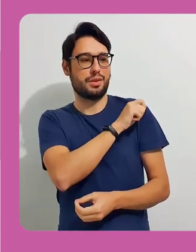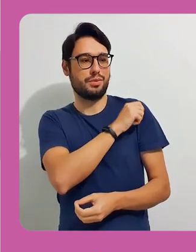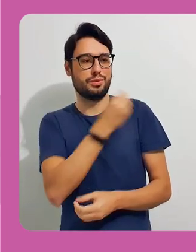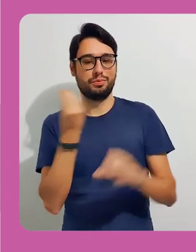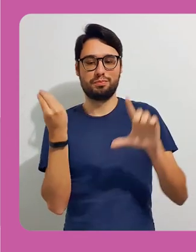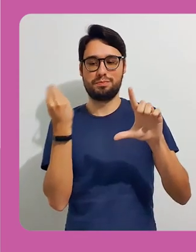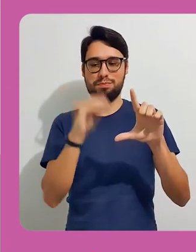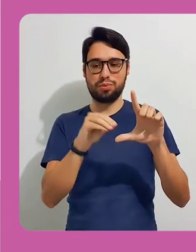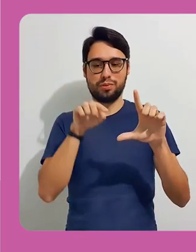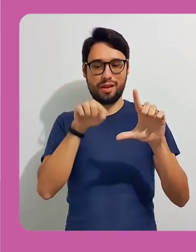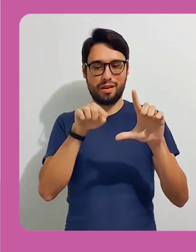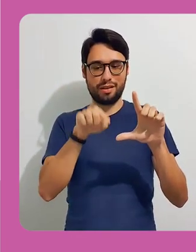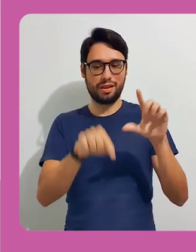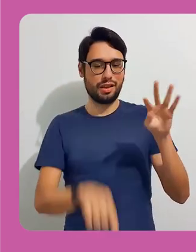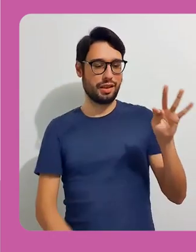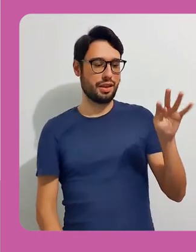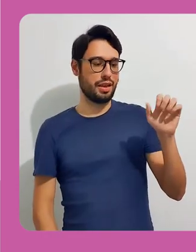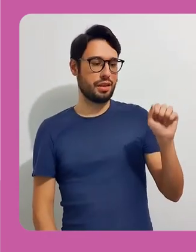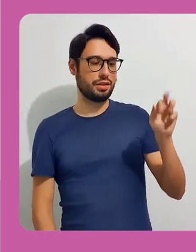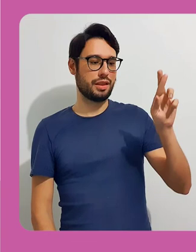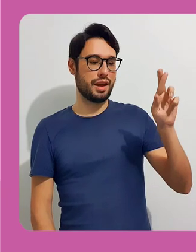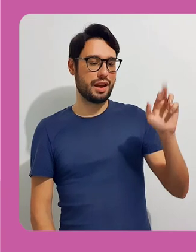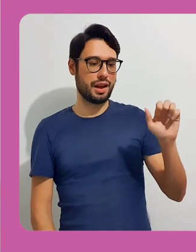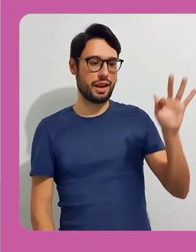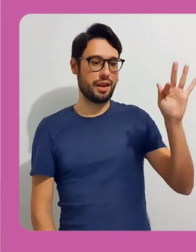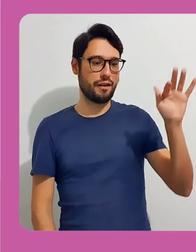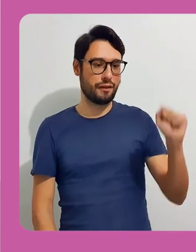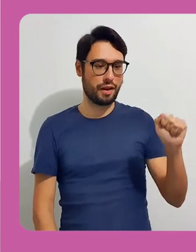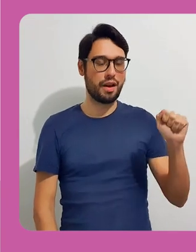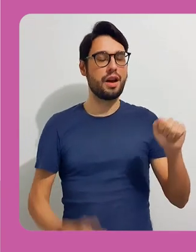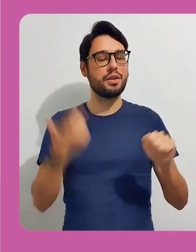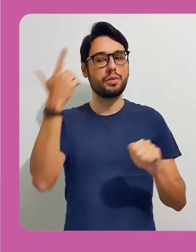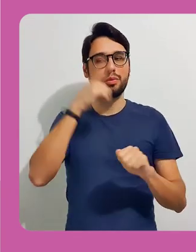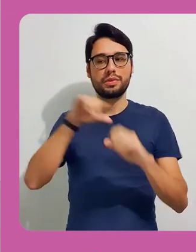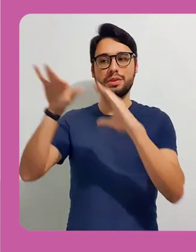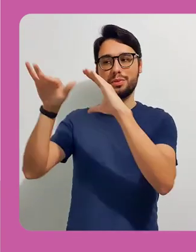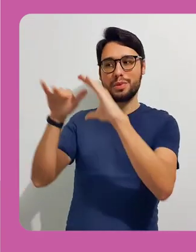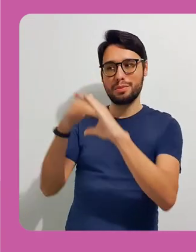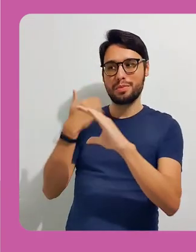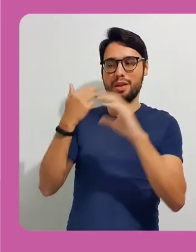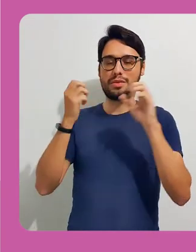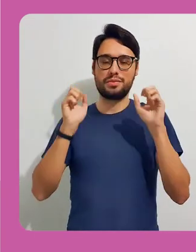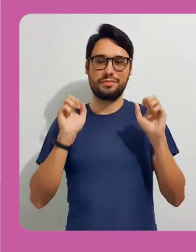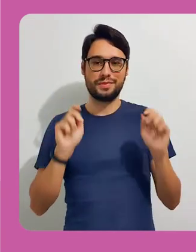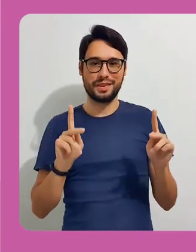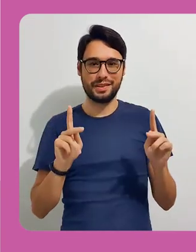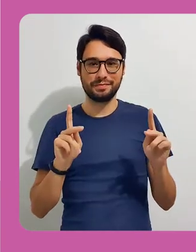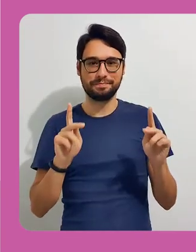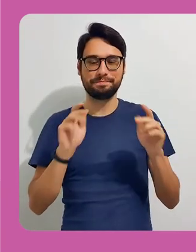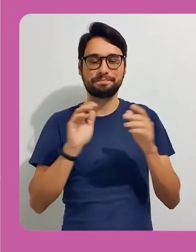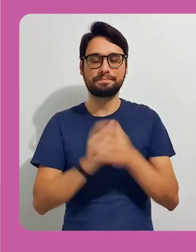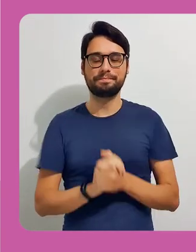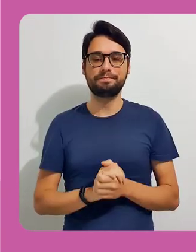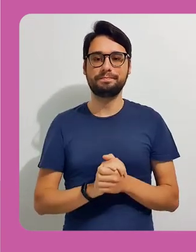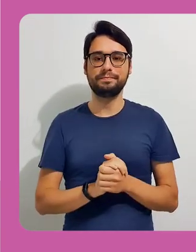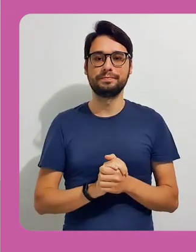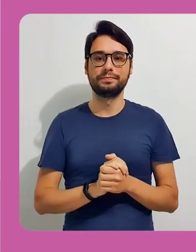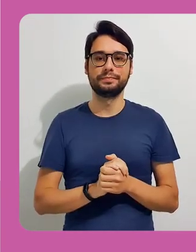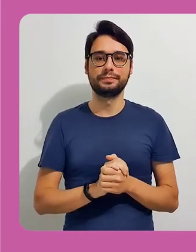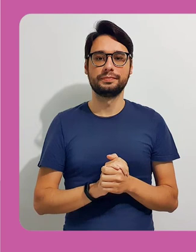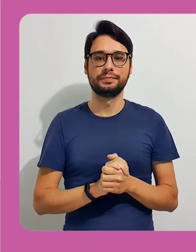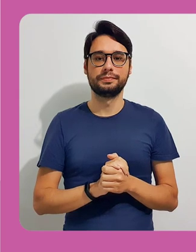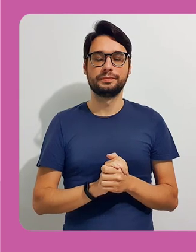e-mail que a tarefa foi enviado é também uma opção caso você queira por exemplo acompanhar o envio do tcc do aluno